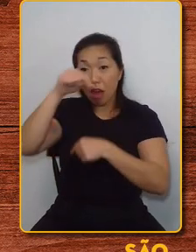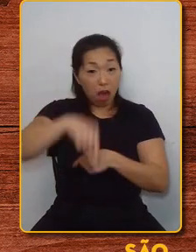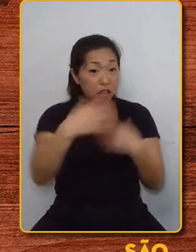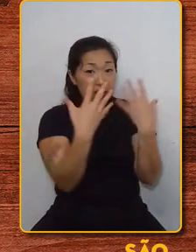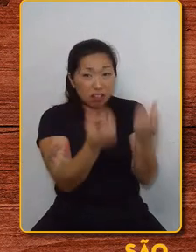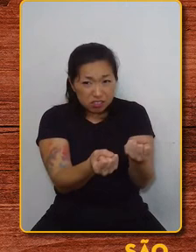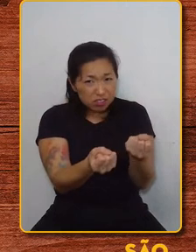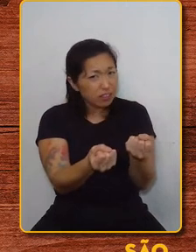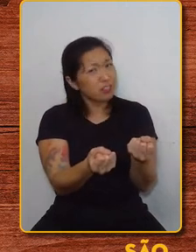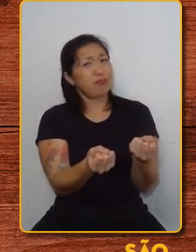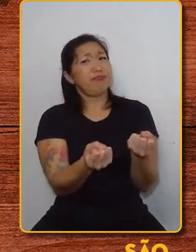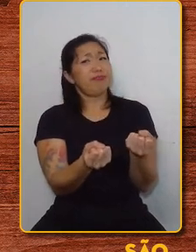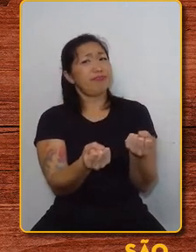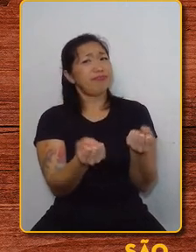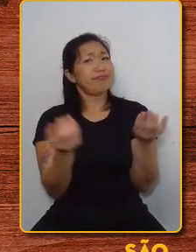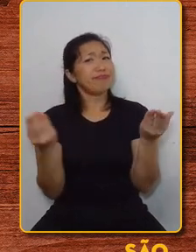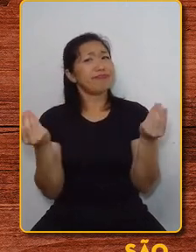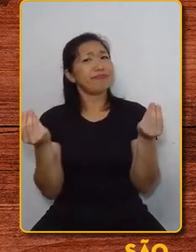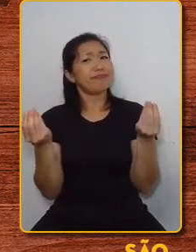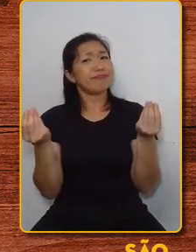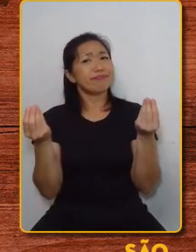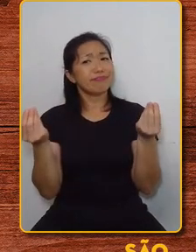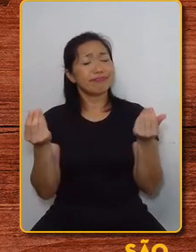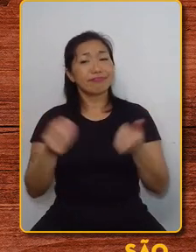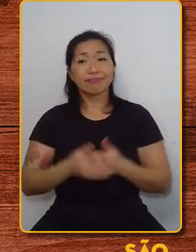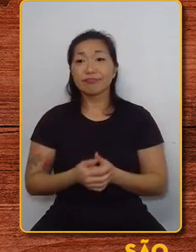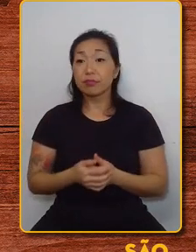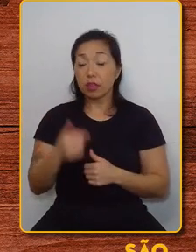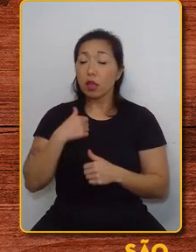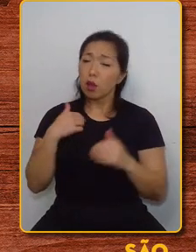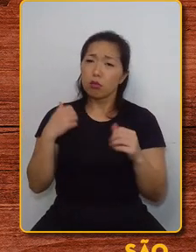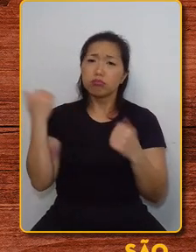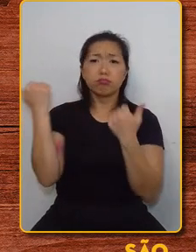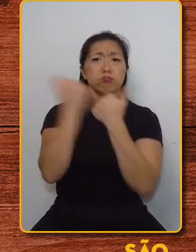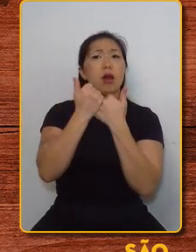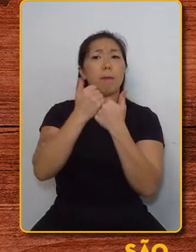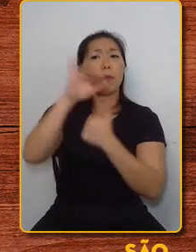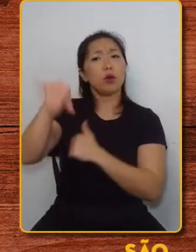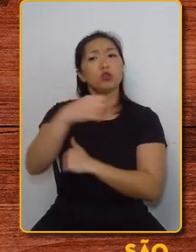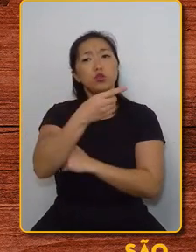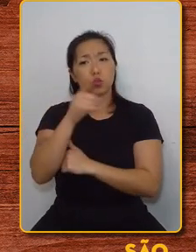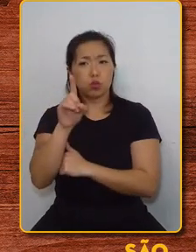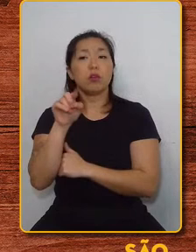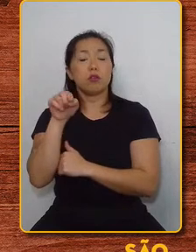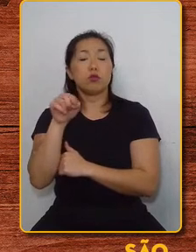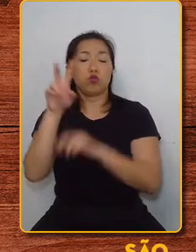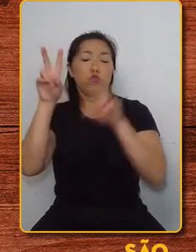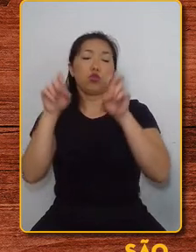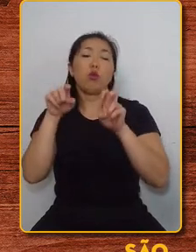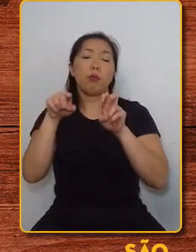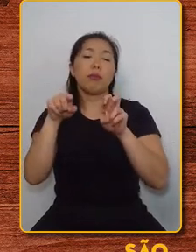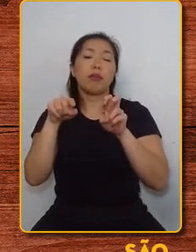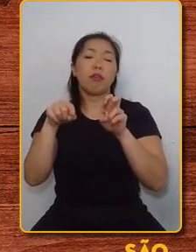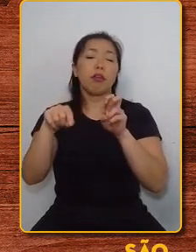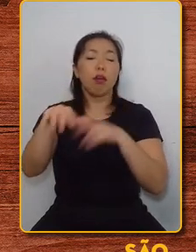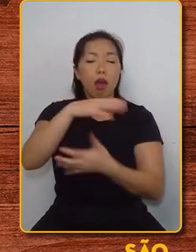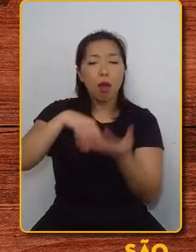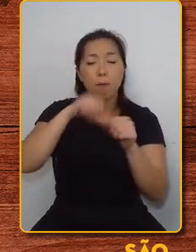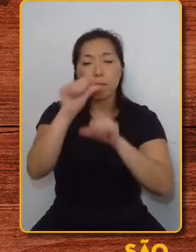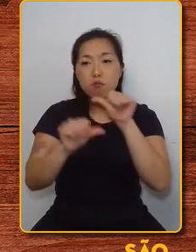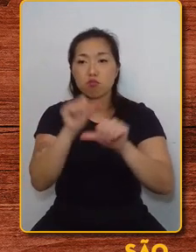meu apoio também ao João com essa visão de reforma agrária. Acho que o MST evoluiu muito com esse conceito de reforma agrária